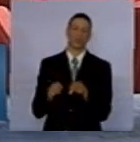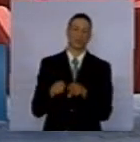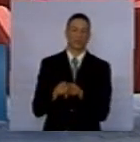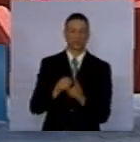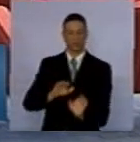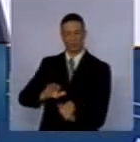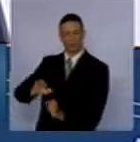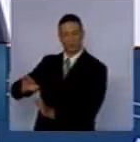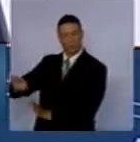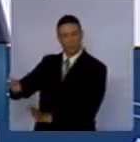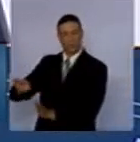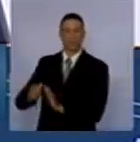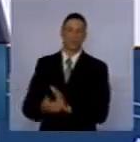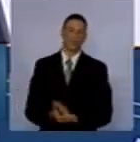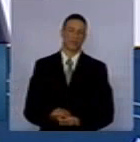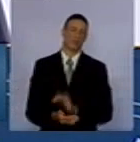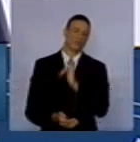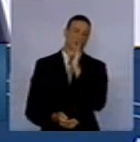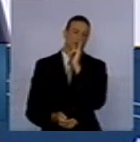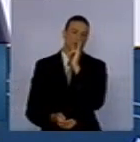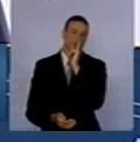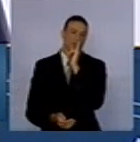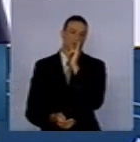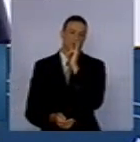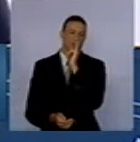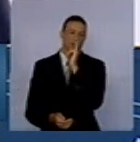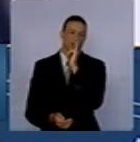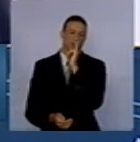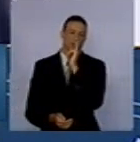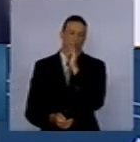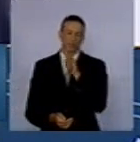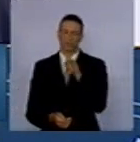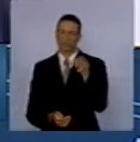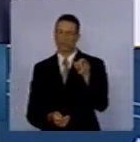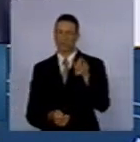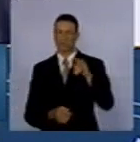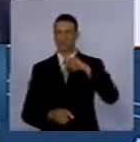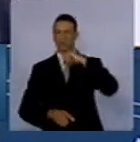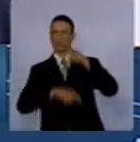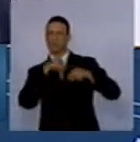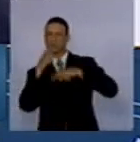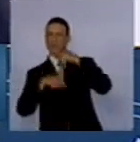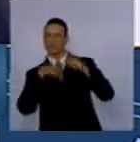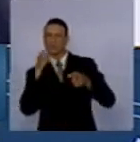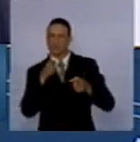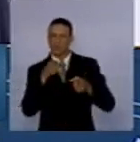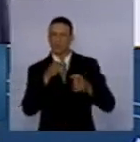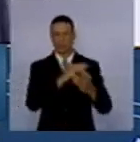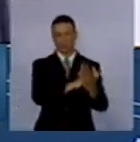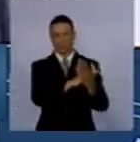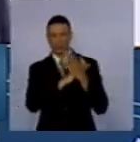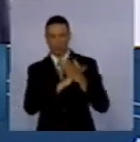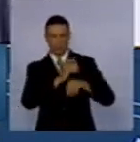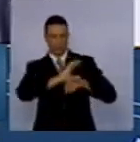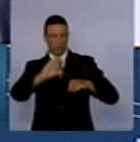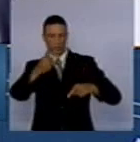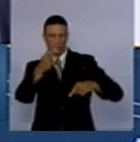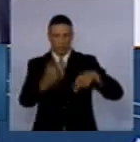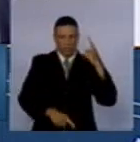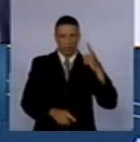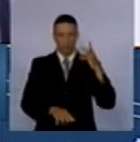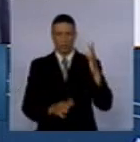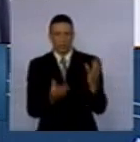assim algumas perplexidades de caráter interdisciplinar que não